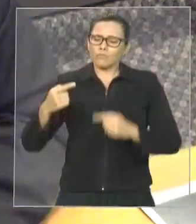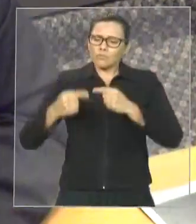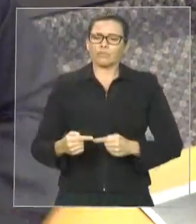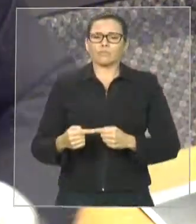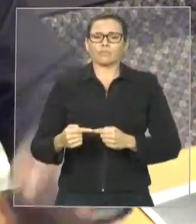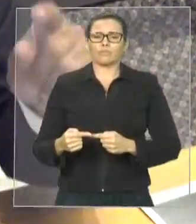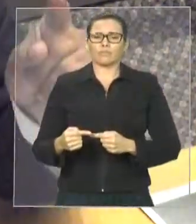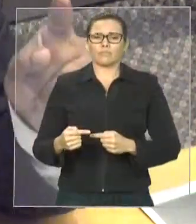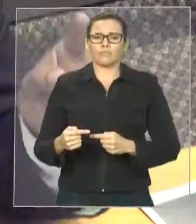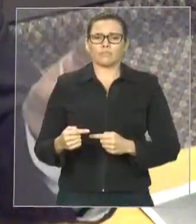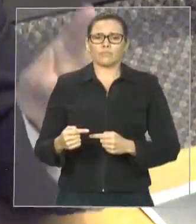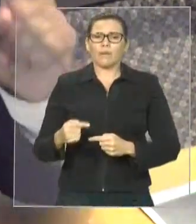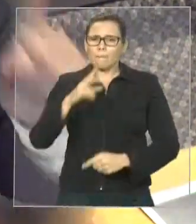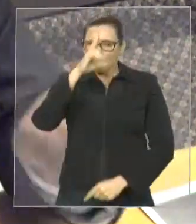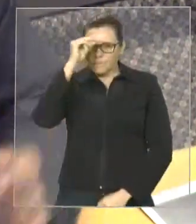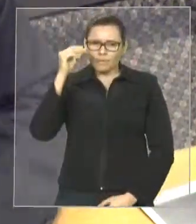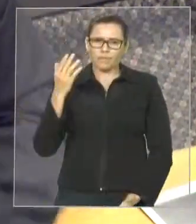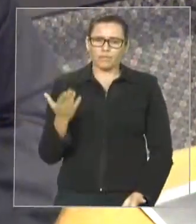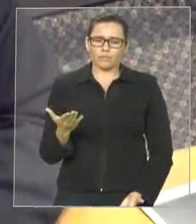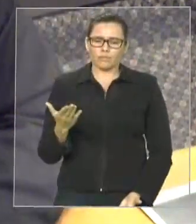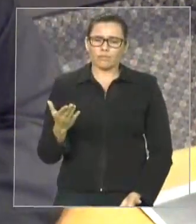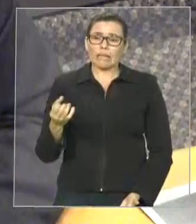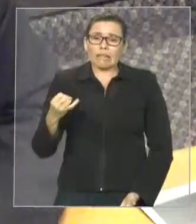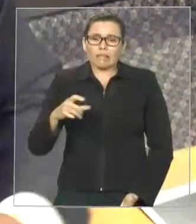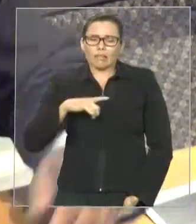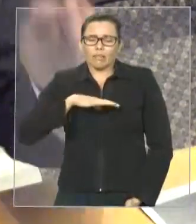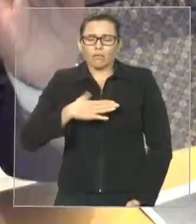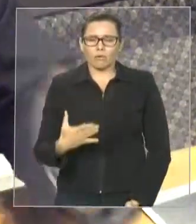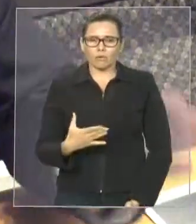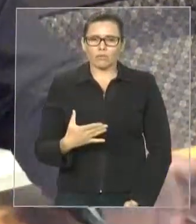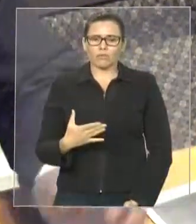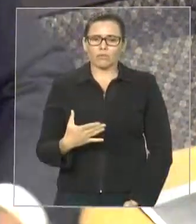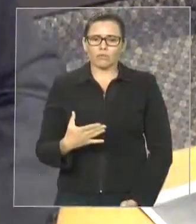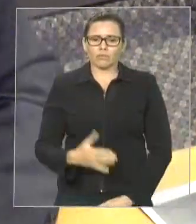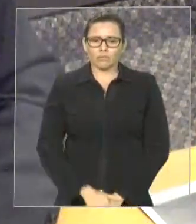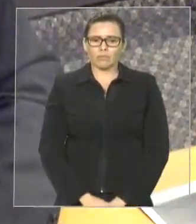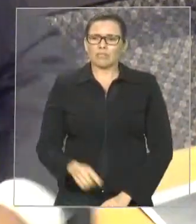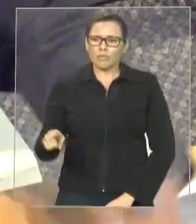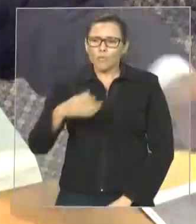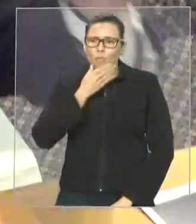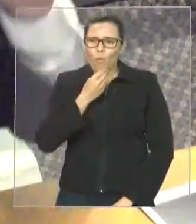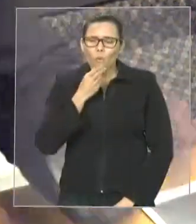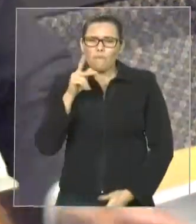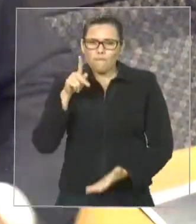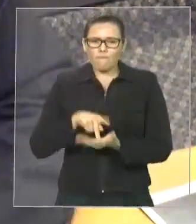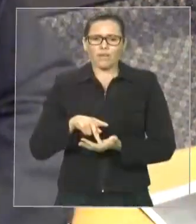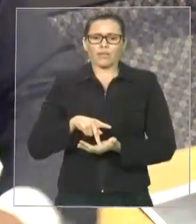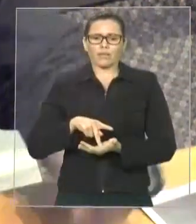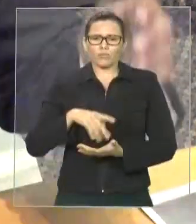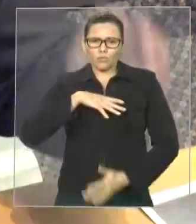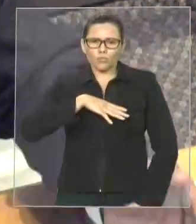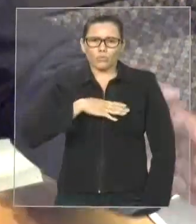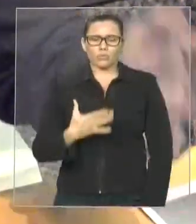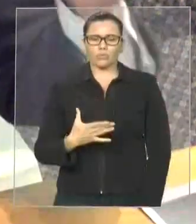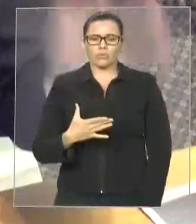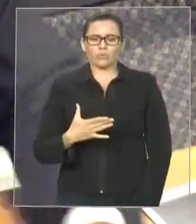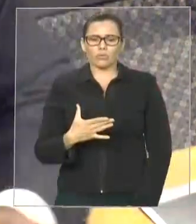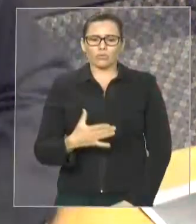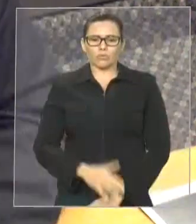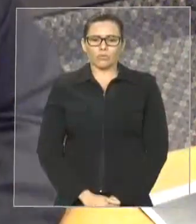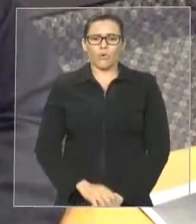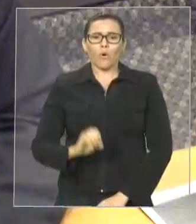desafio, se o prefeito é coragem, se ele é macho de verdade, se ele é homem, ou se ele é só